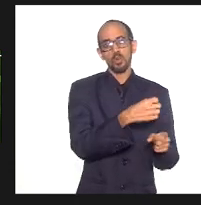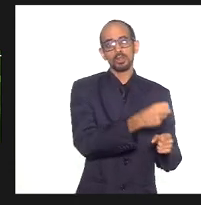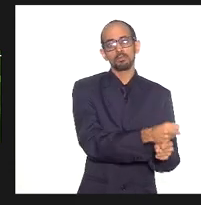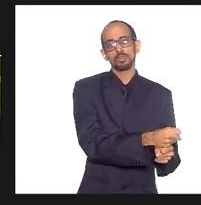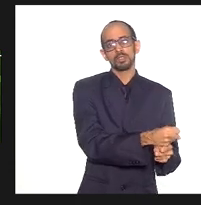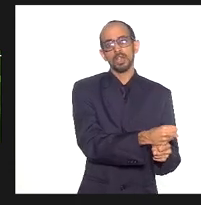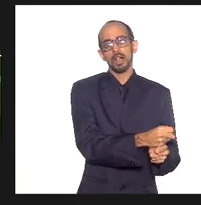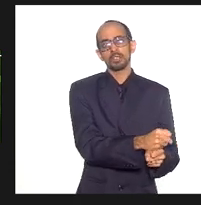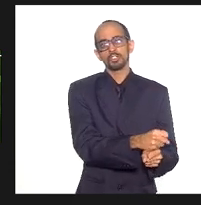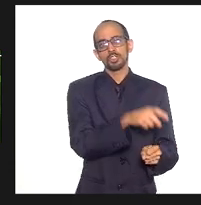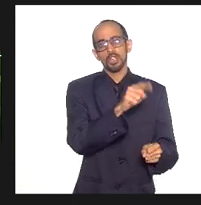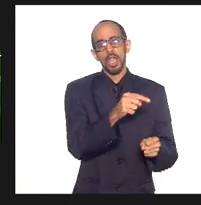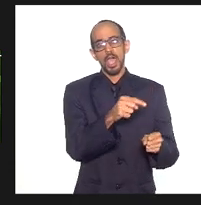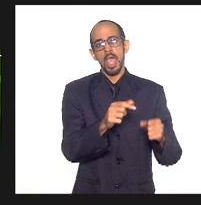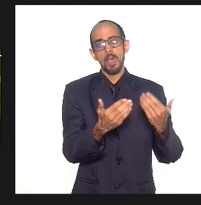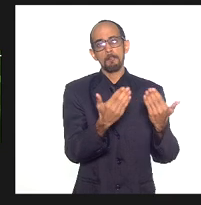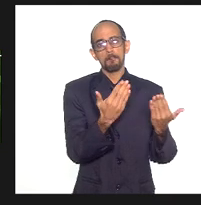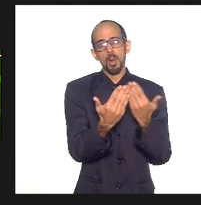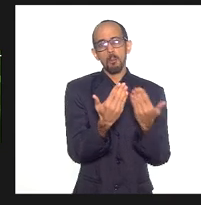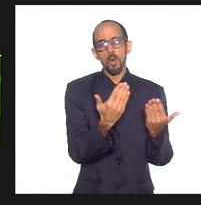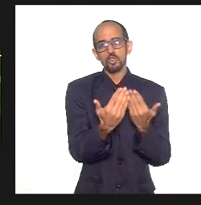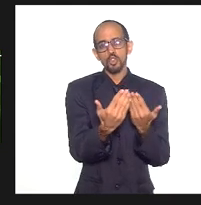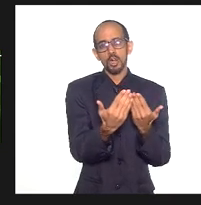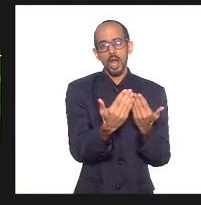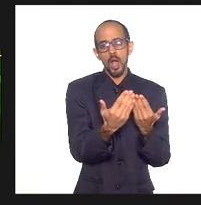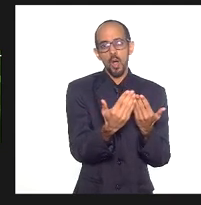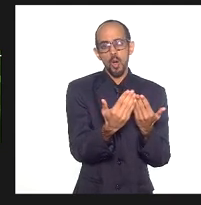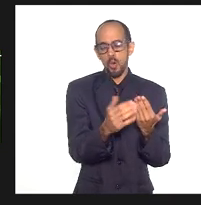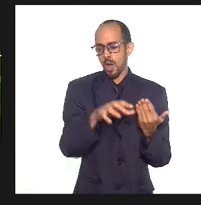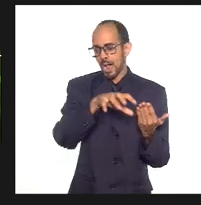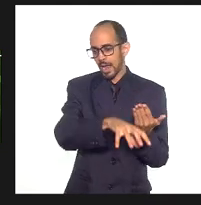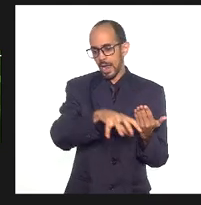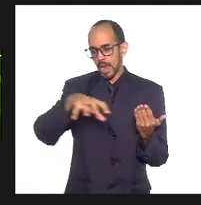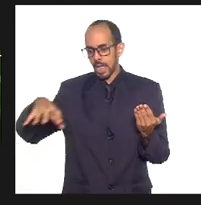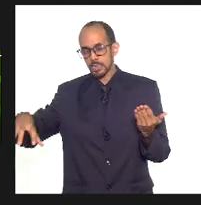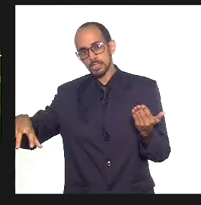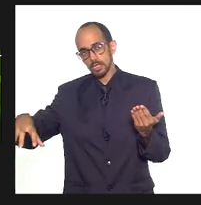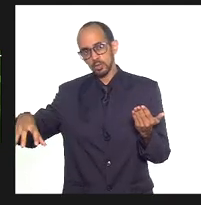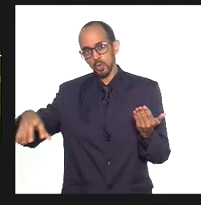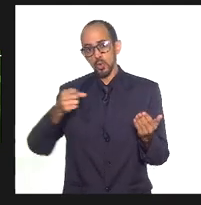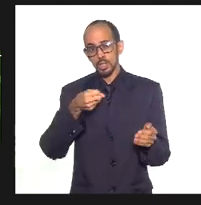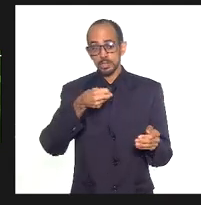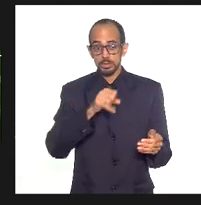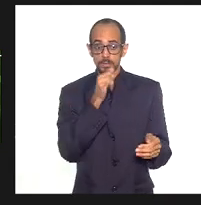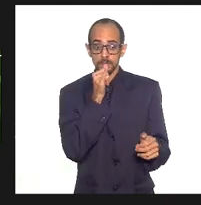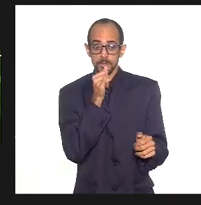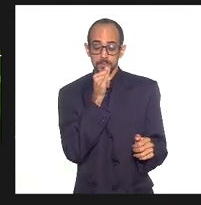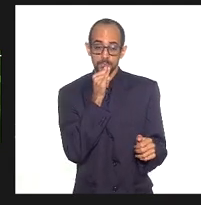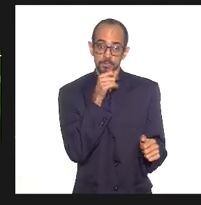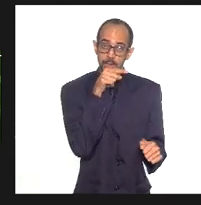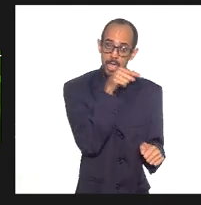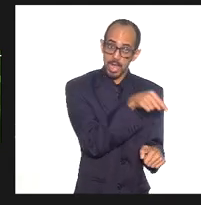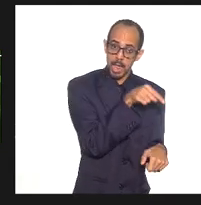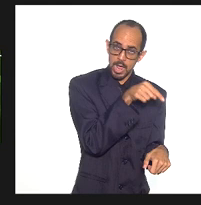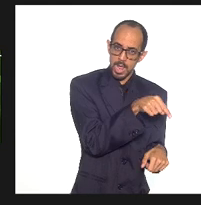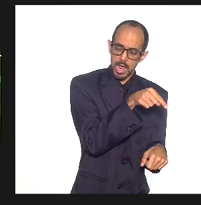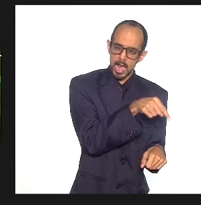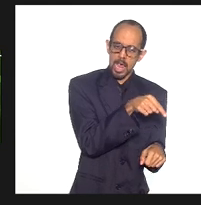um rateio que é proporcional à produção de cada campo. Então, se uma determinada instalação ela